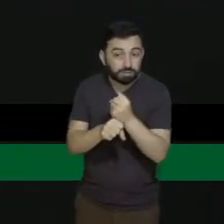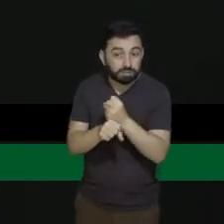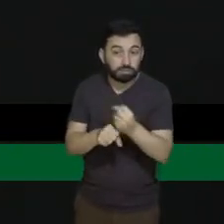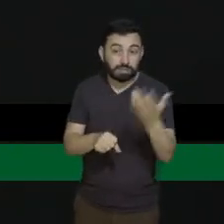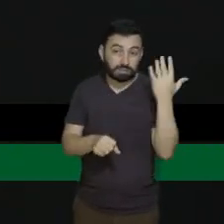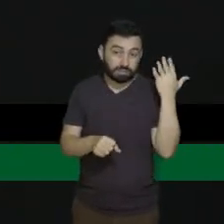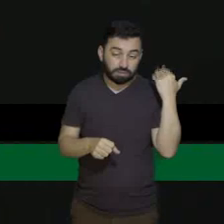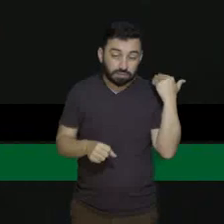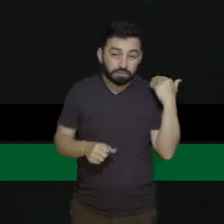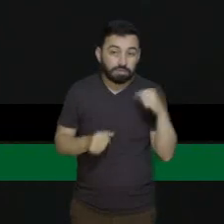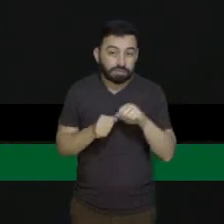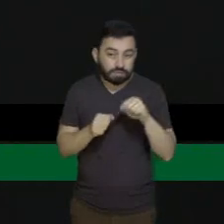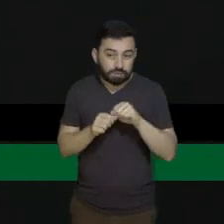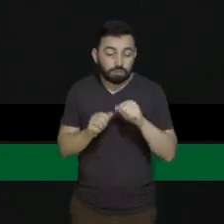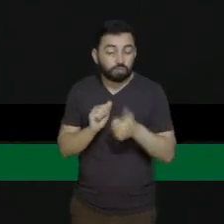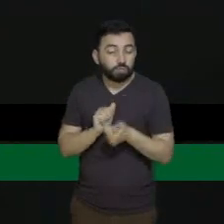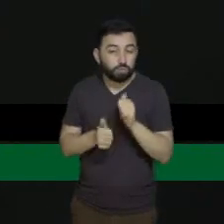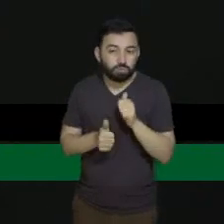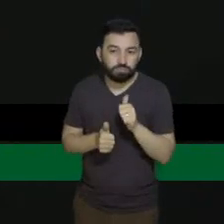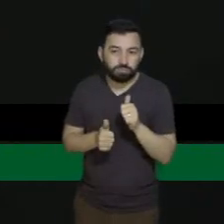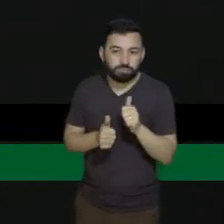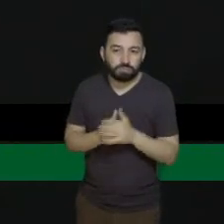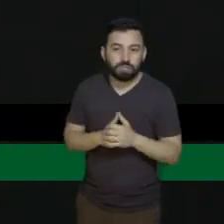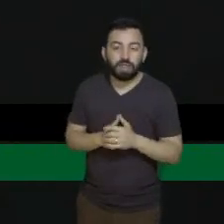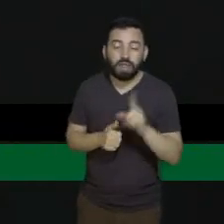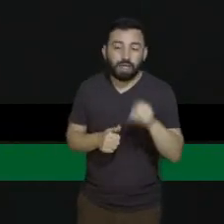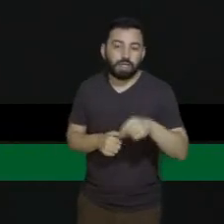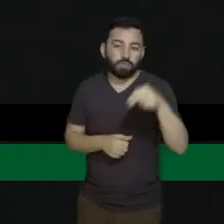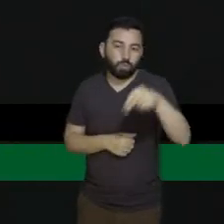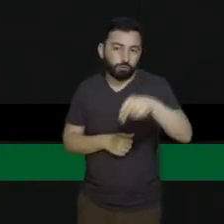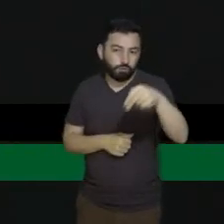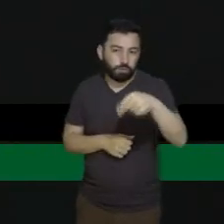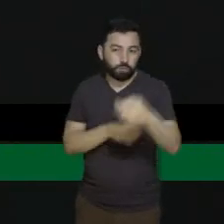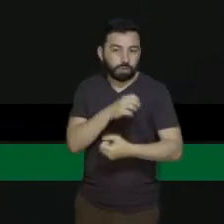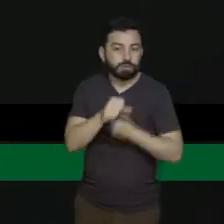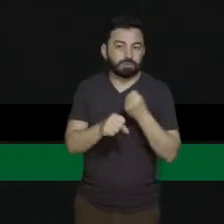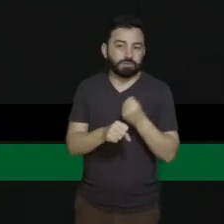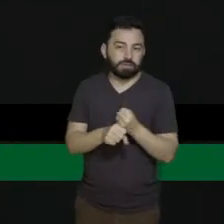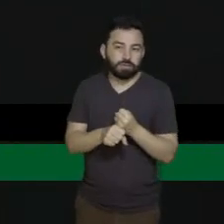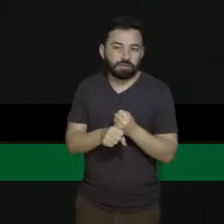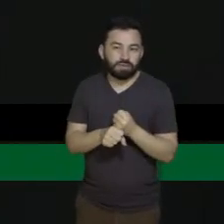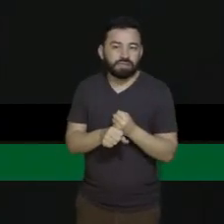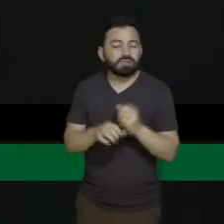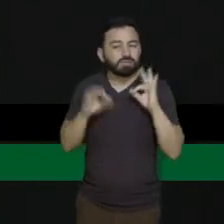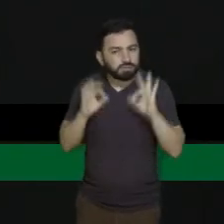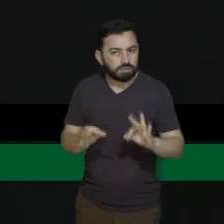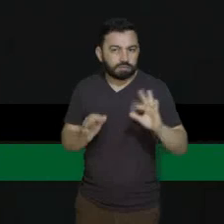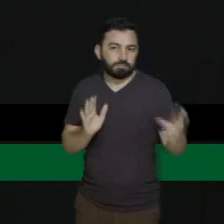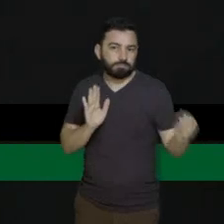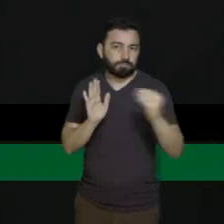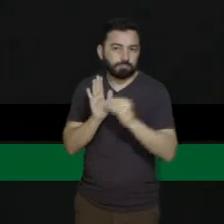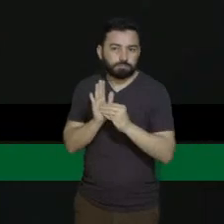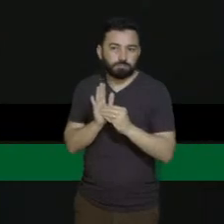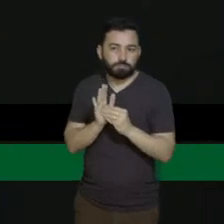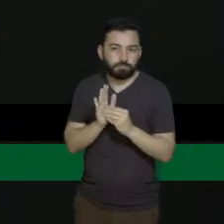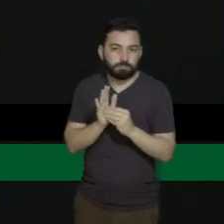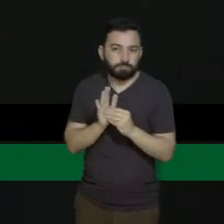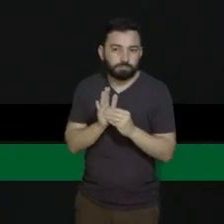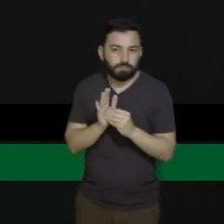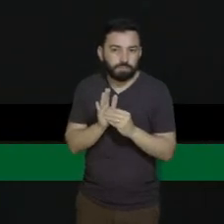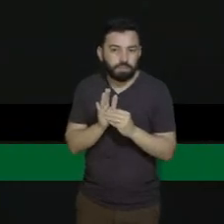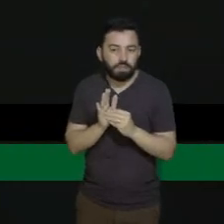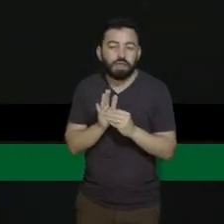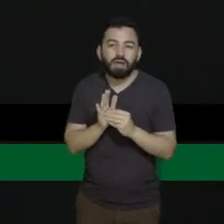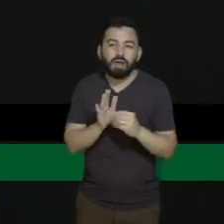dos Jogos, que serão em novembro do ano que vem. Então, está lá escrito e